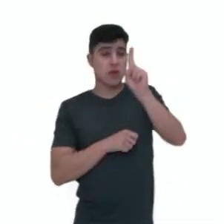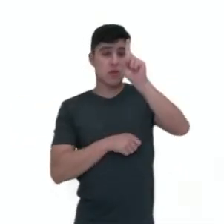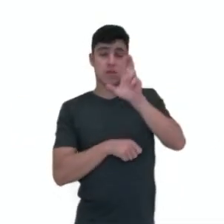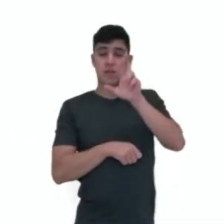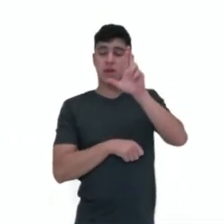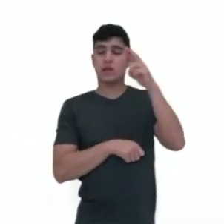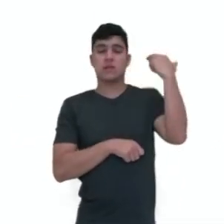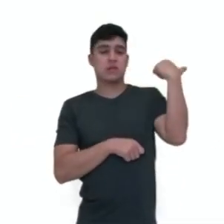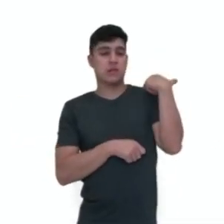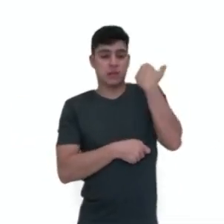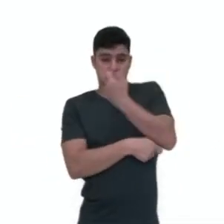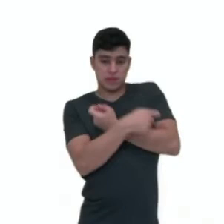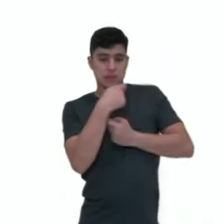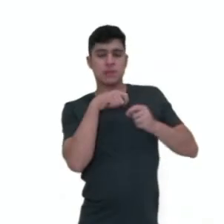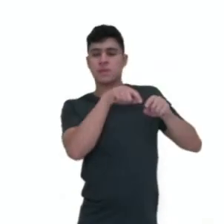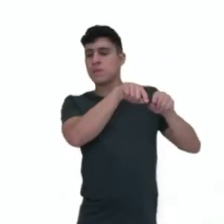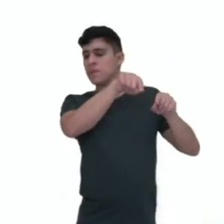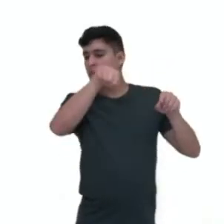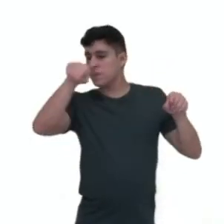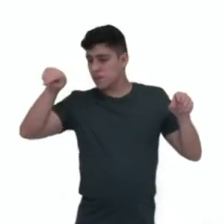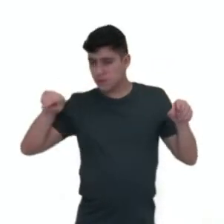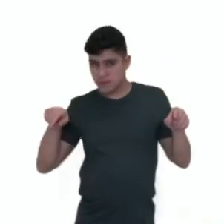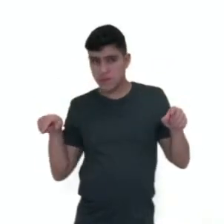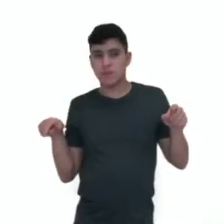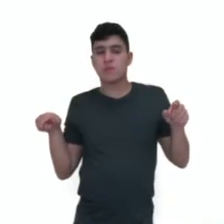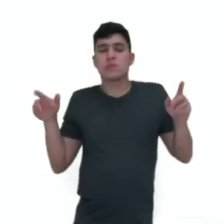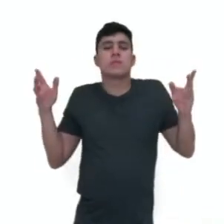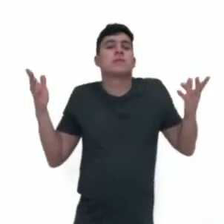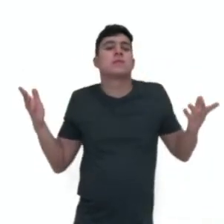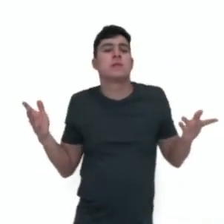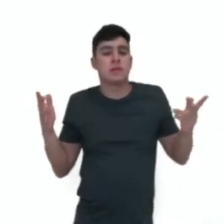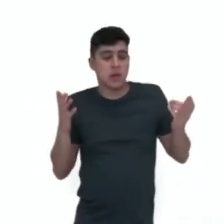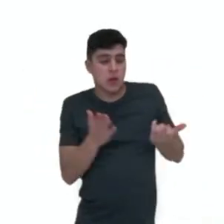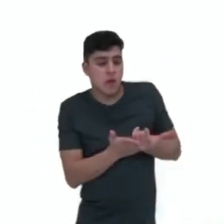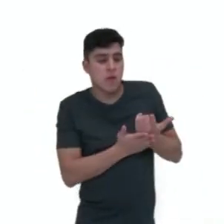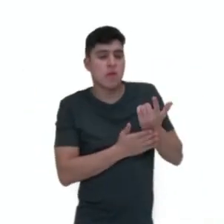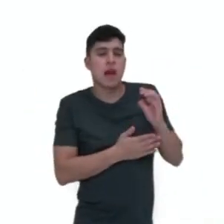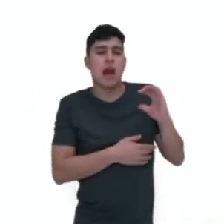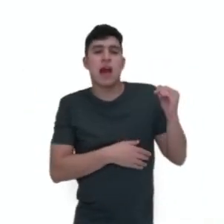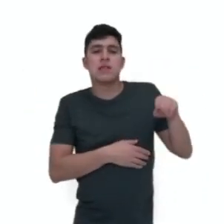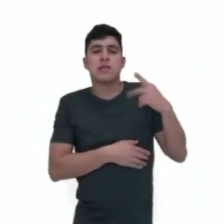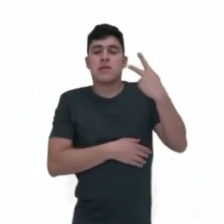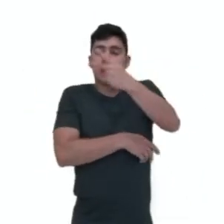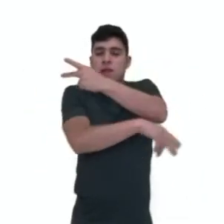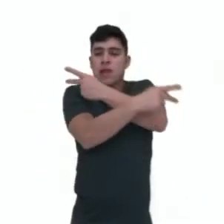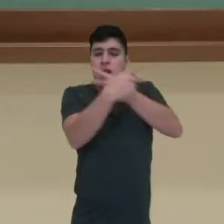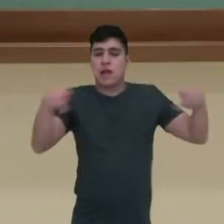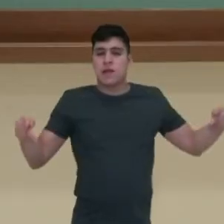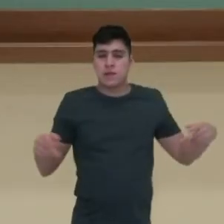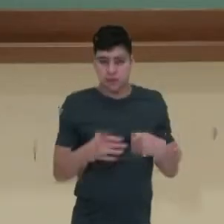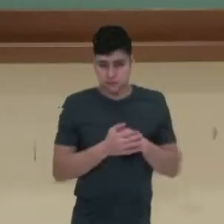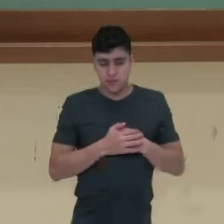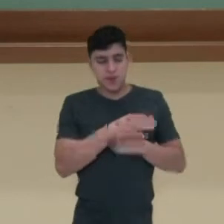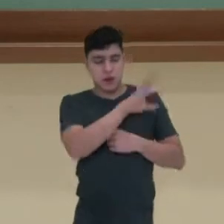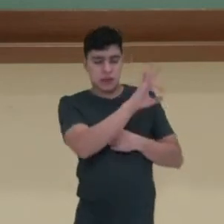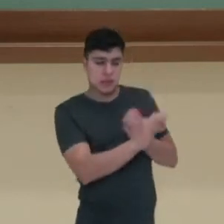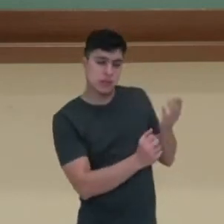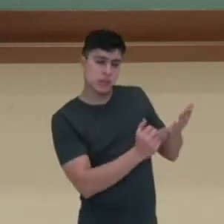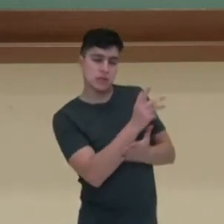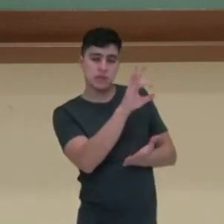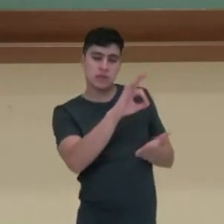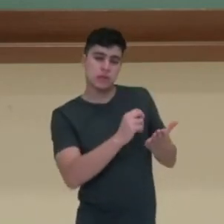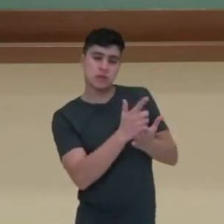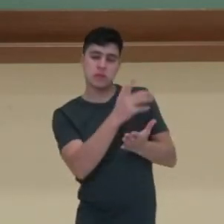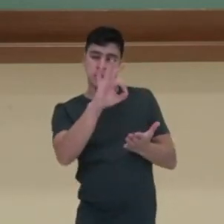pela administração das demais a partir da compra de suas ações. Nesse caso aqui, nós temos uma